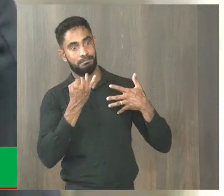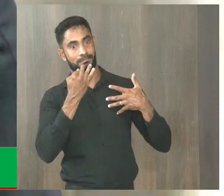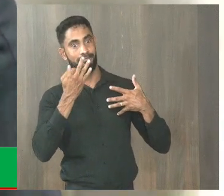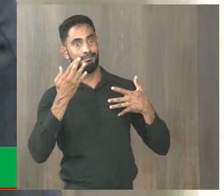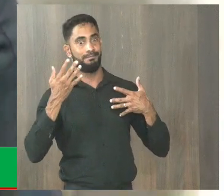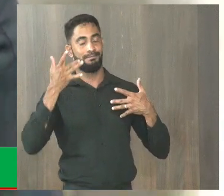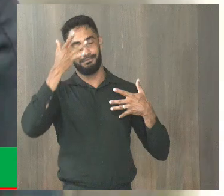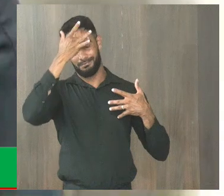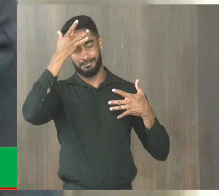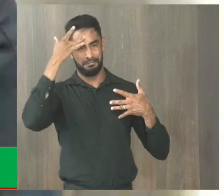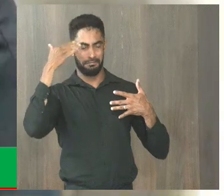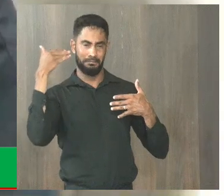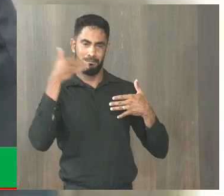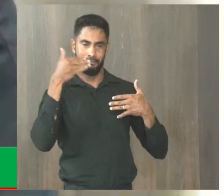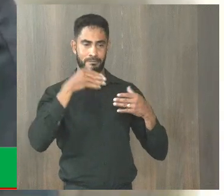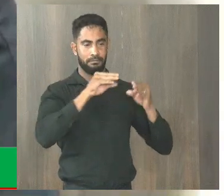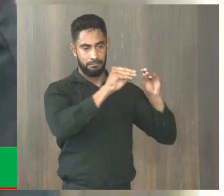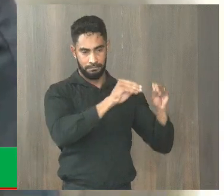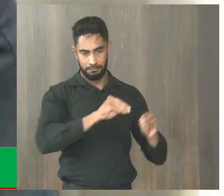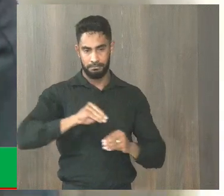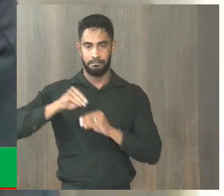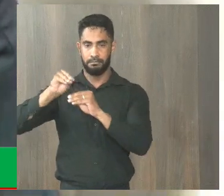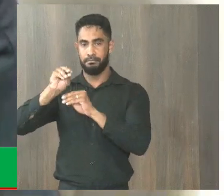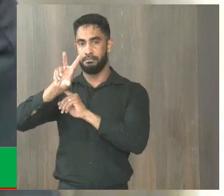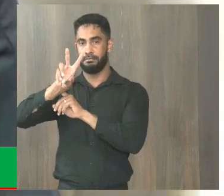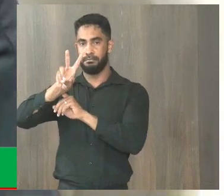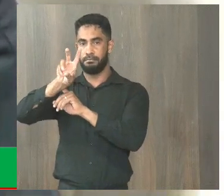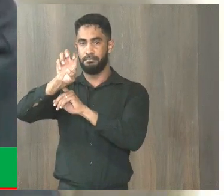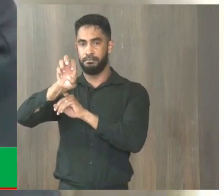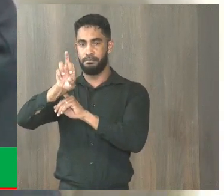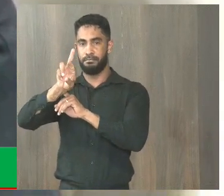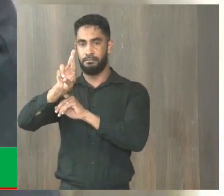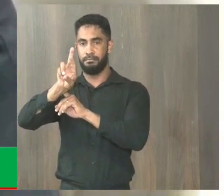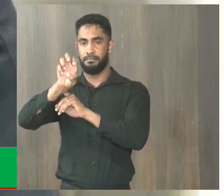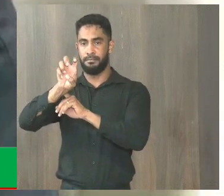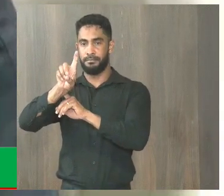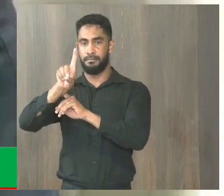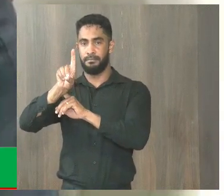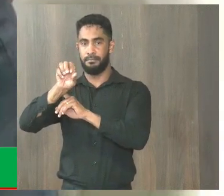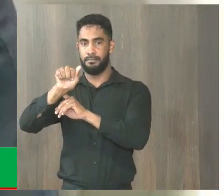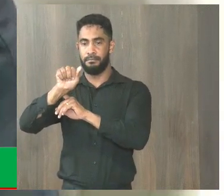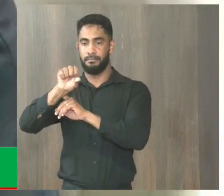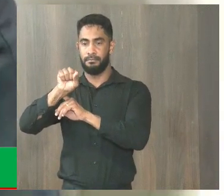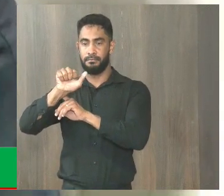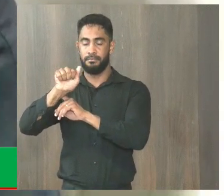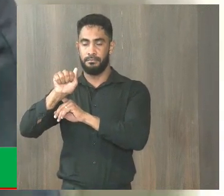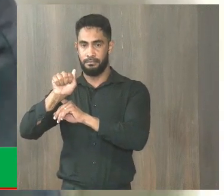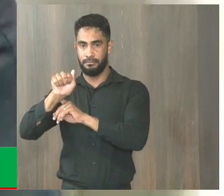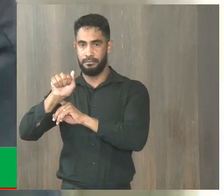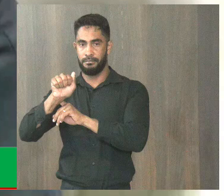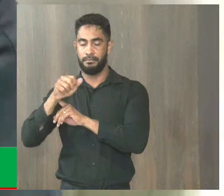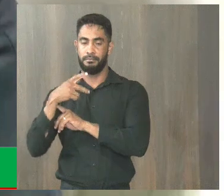dias. Foi por Veredas, da mesma forma, os seus eleitores, os seus